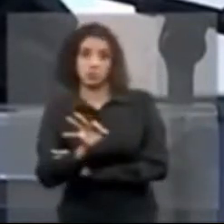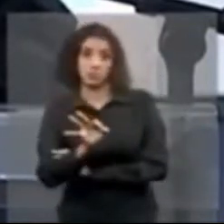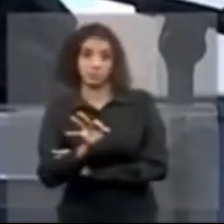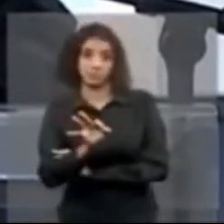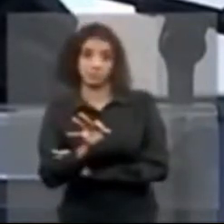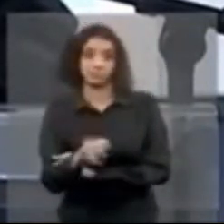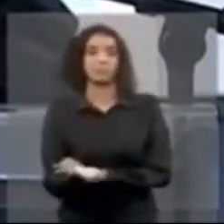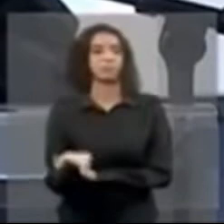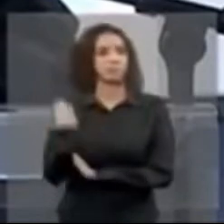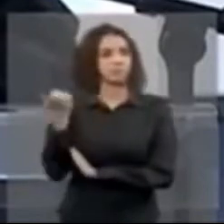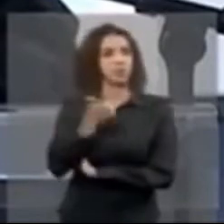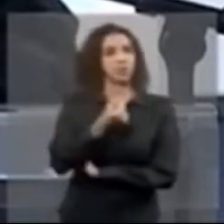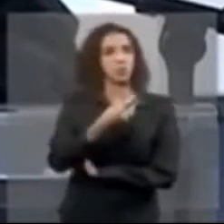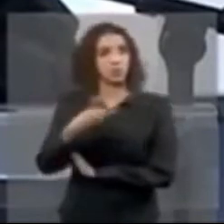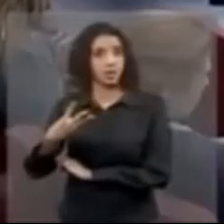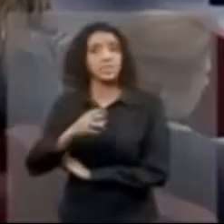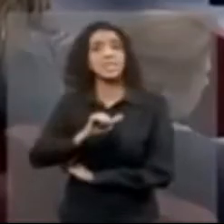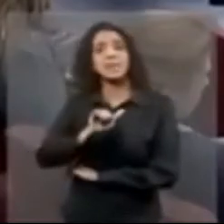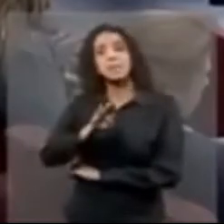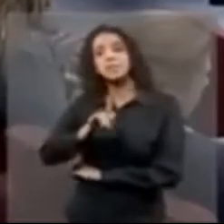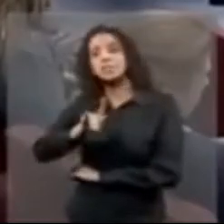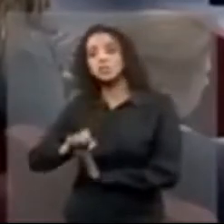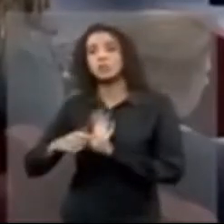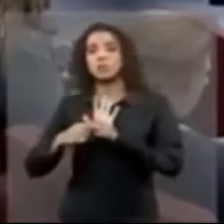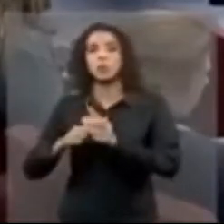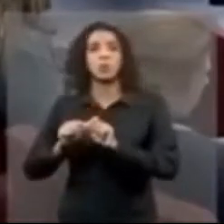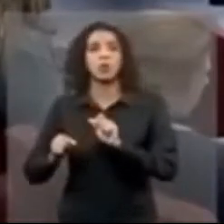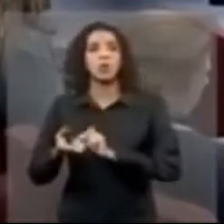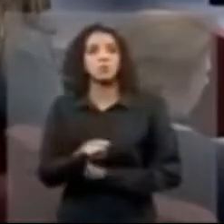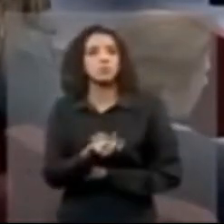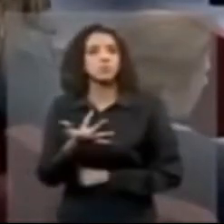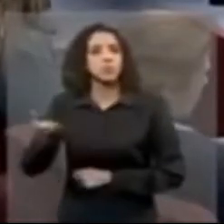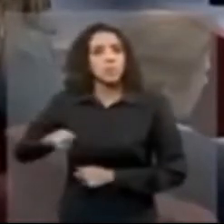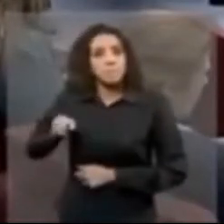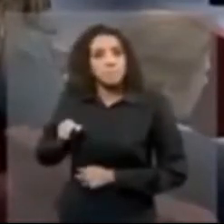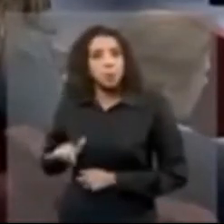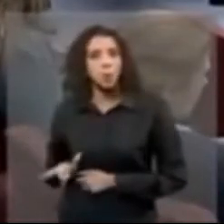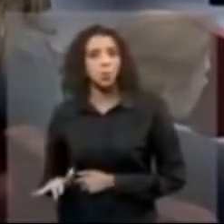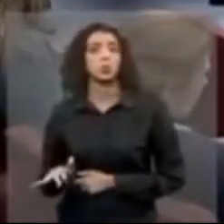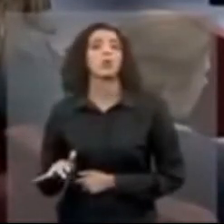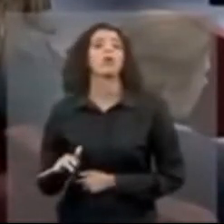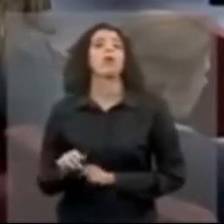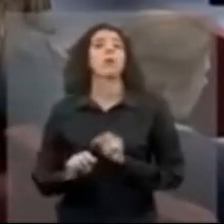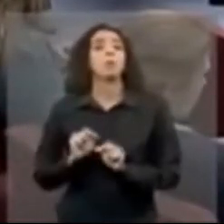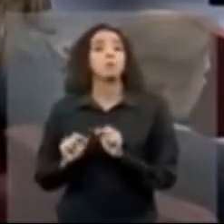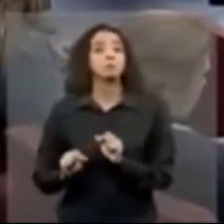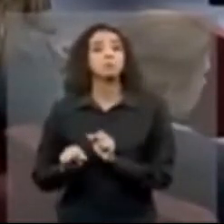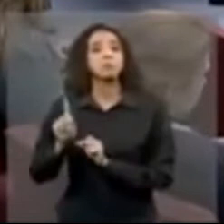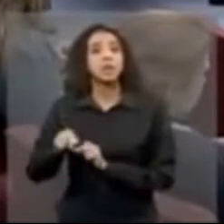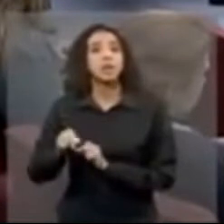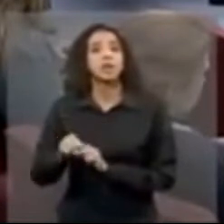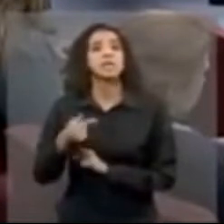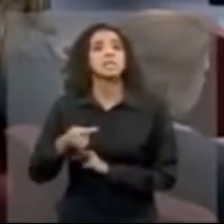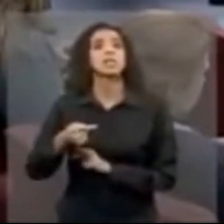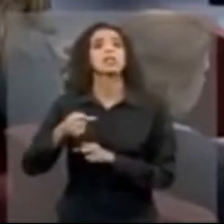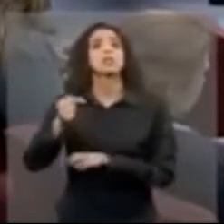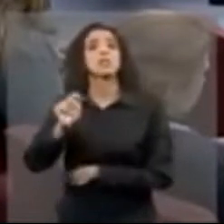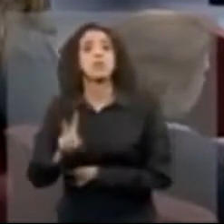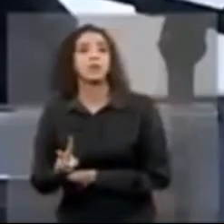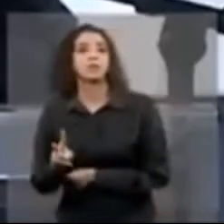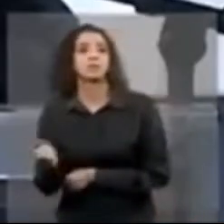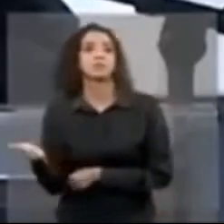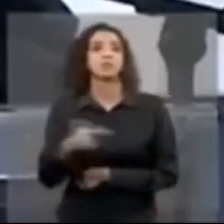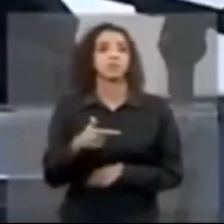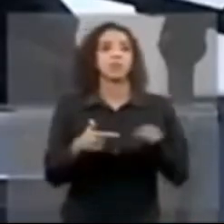Em 2013, o IBGE estimou que o número de abortos naturais corresponde a 7 vezes o número de